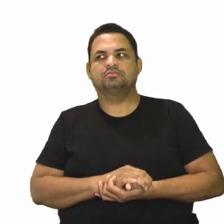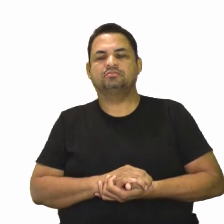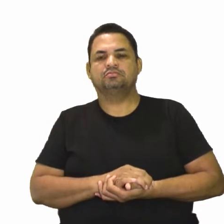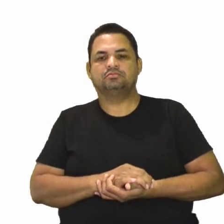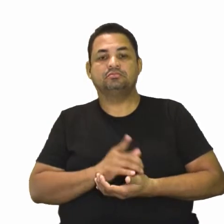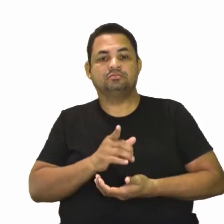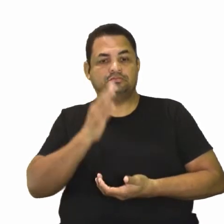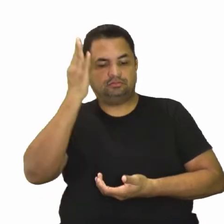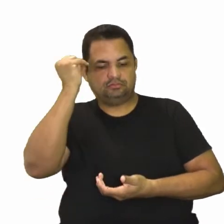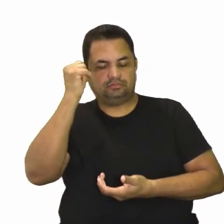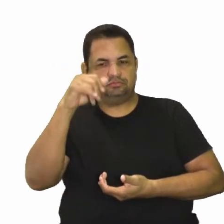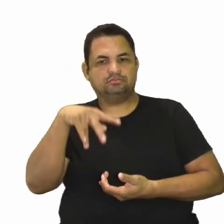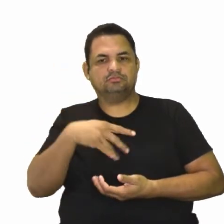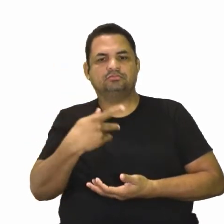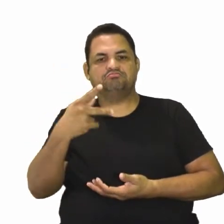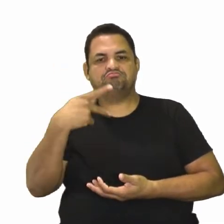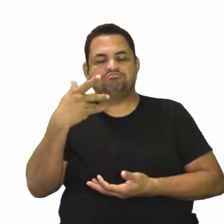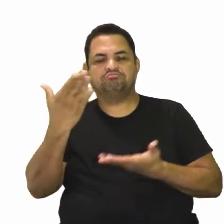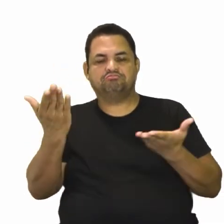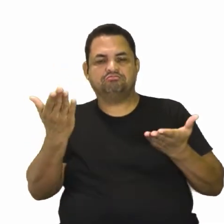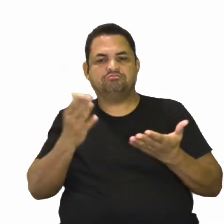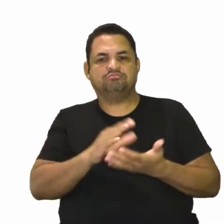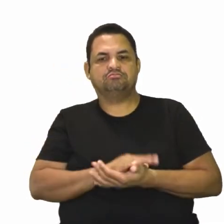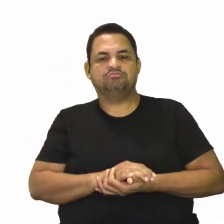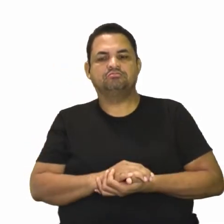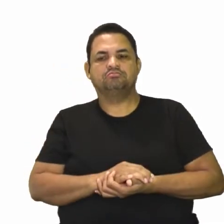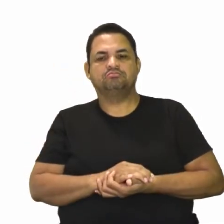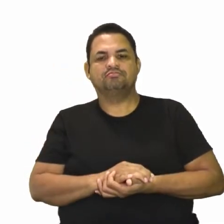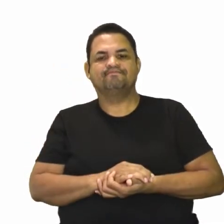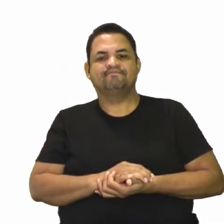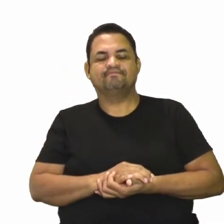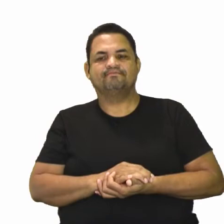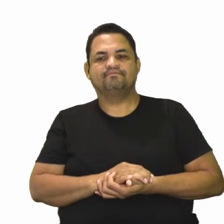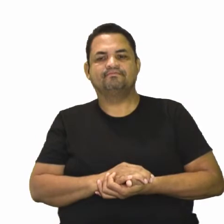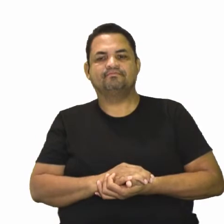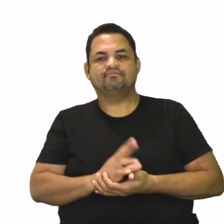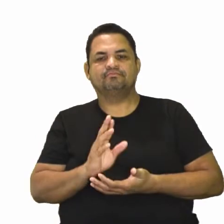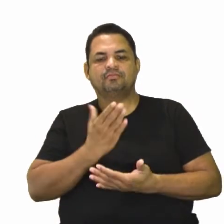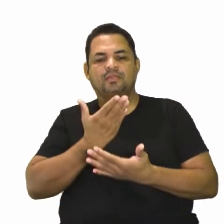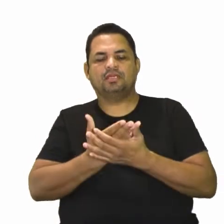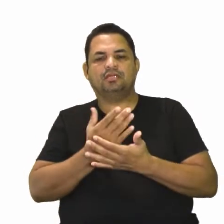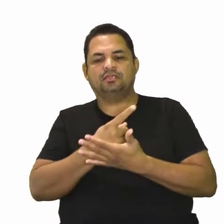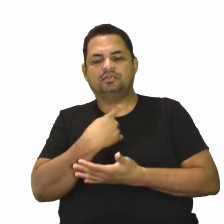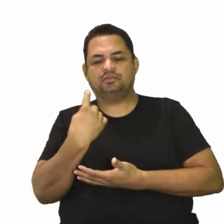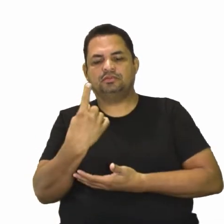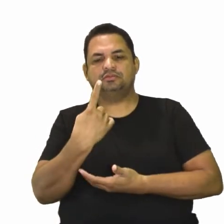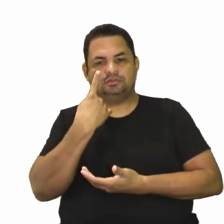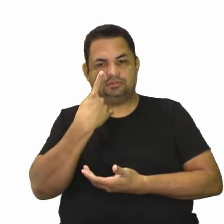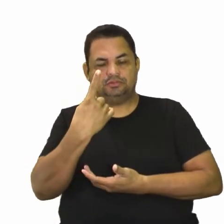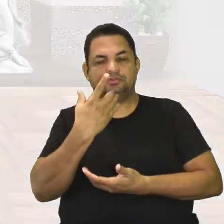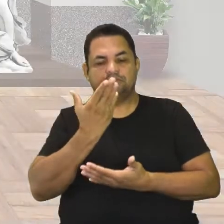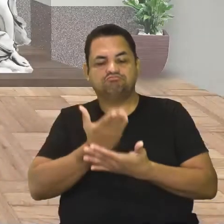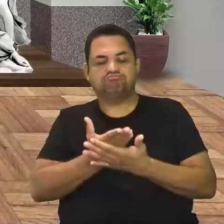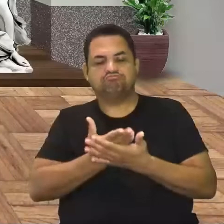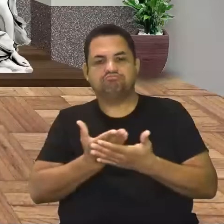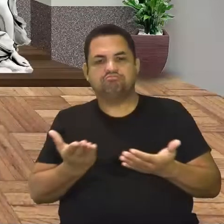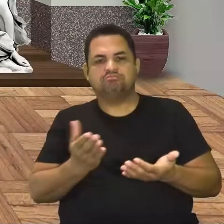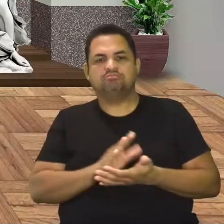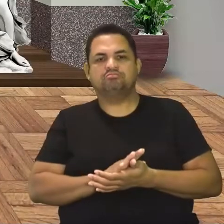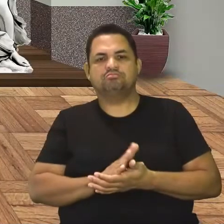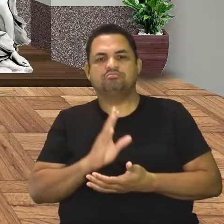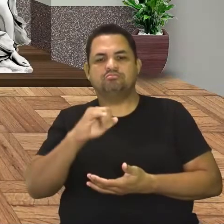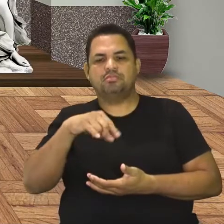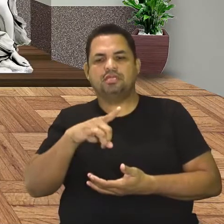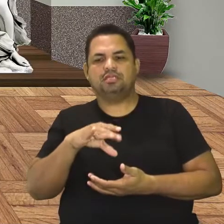Vocês sabem me dizer quais são as características do governo Médici? Na aula nós vimos essas características. Médici,